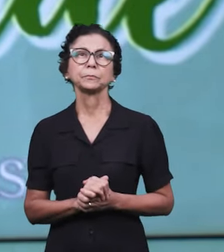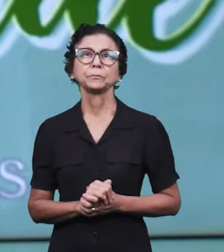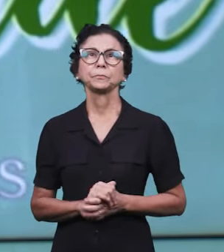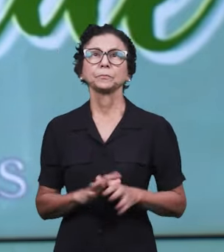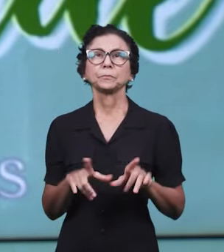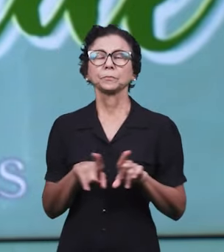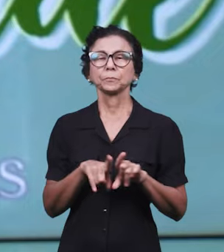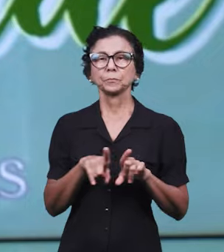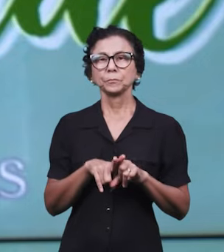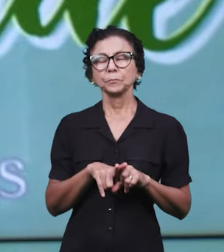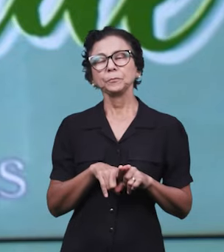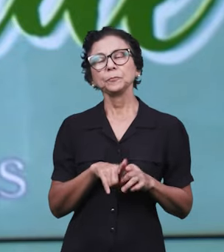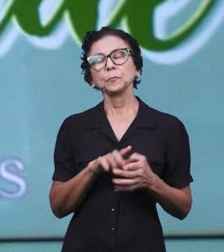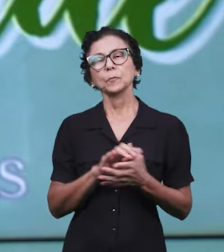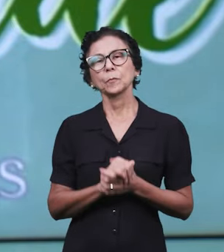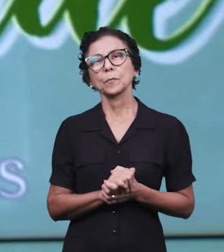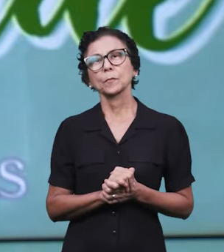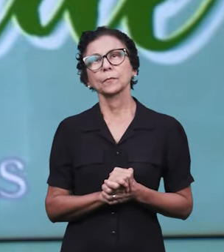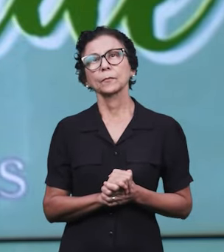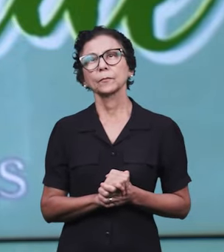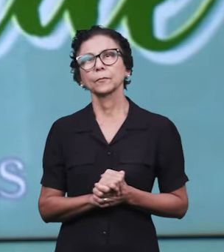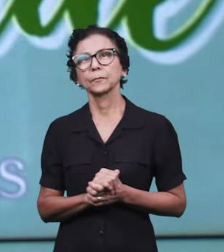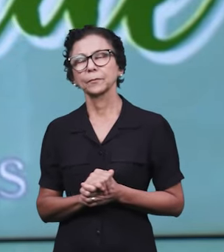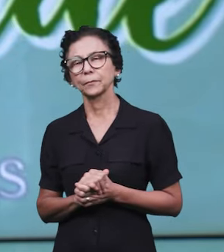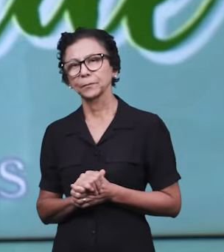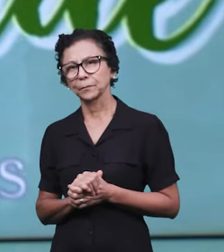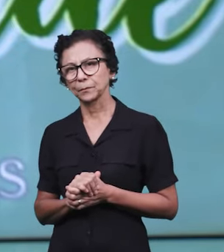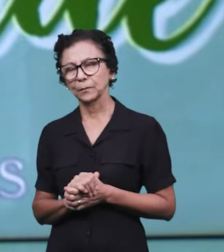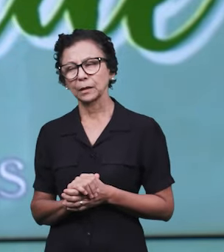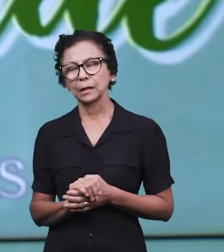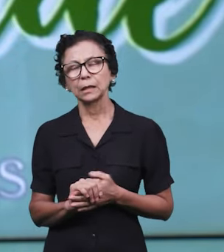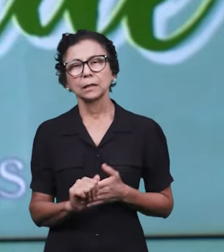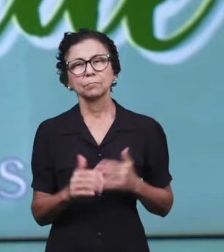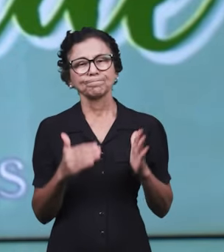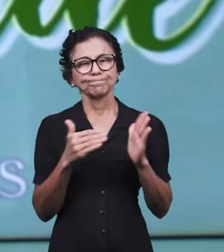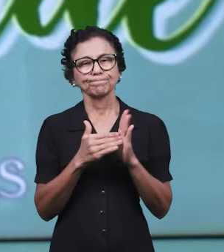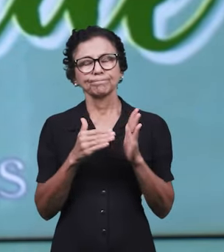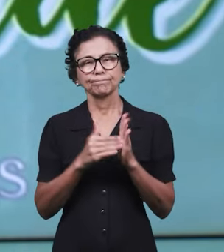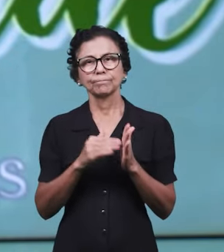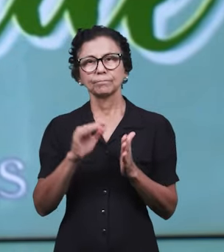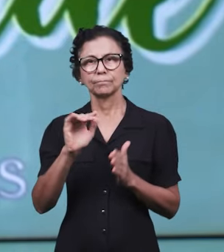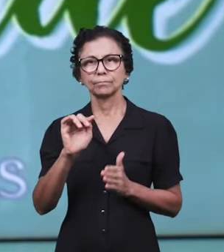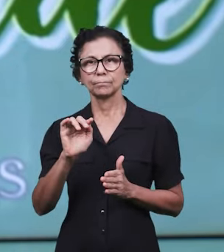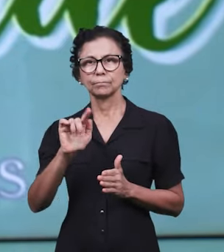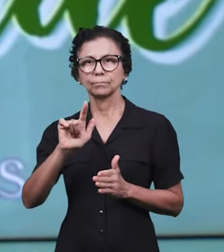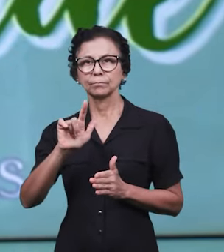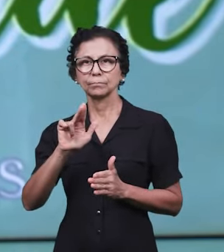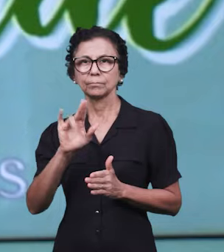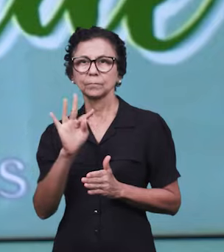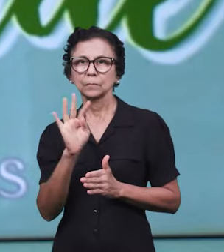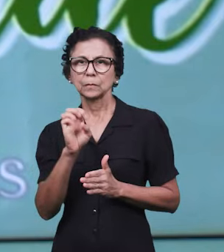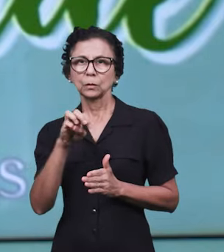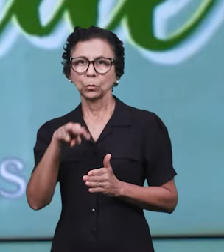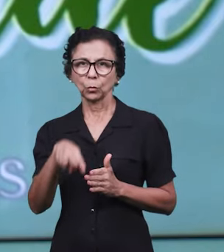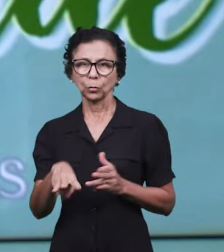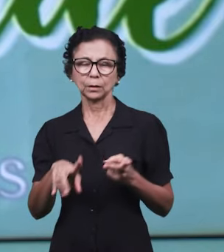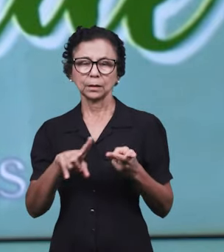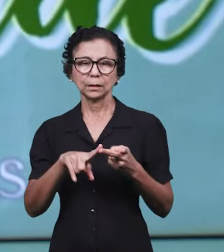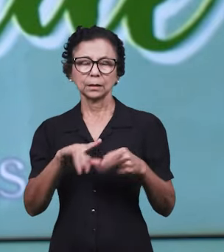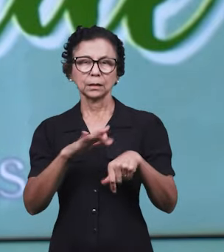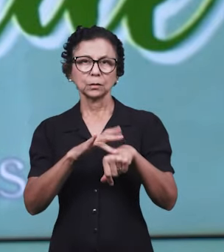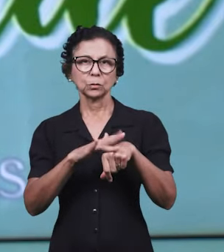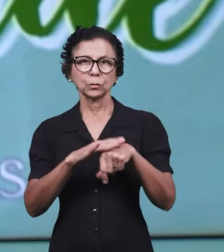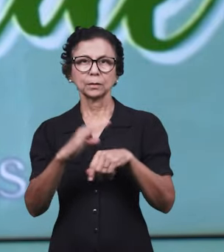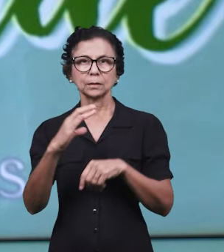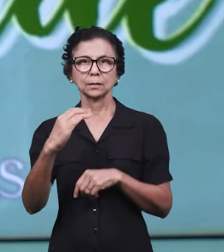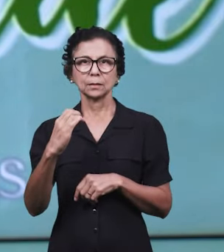diferentes tipos de glúten, porque nós temos intolerância ao glúten, tem também a doença celíaca e a alergia ao